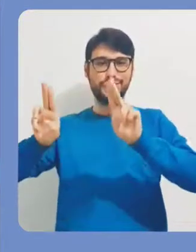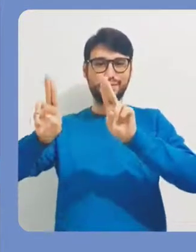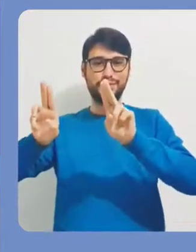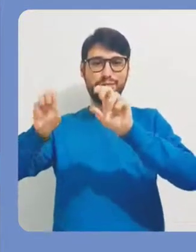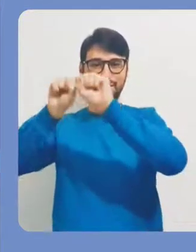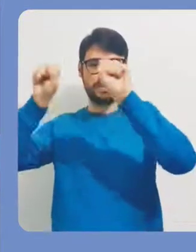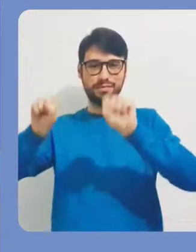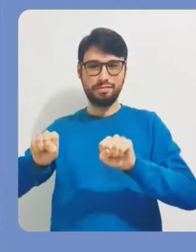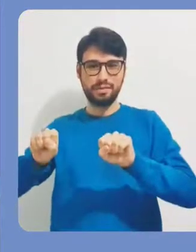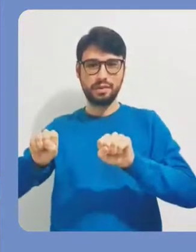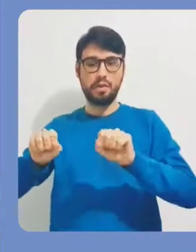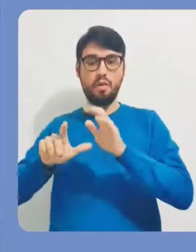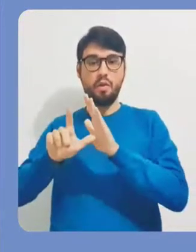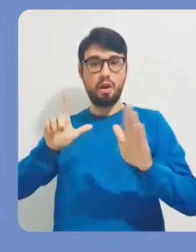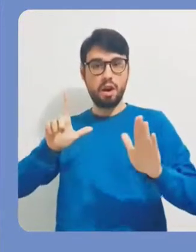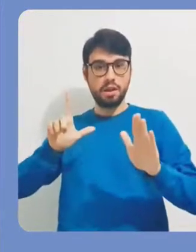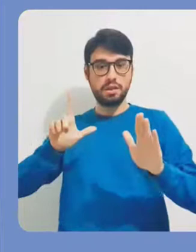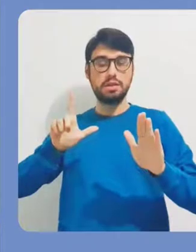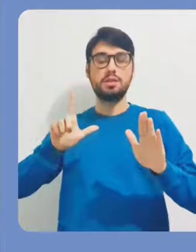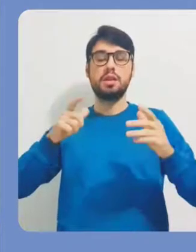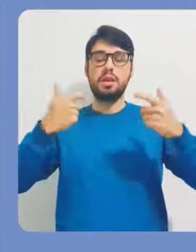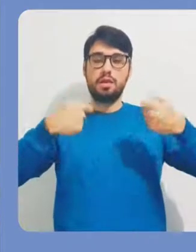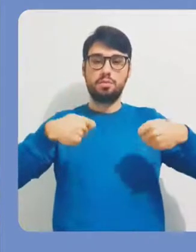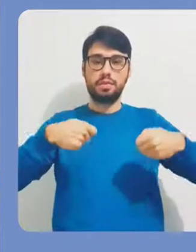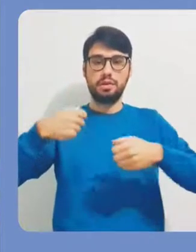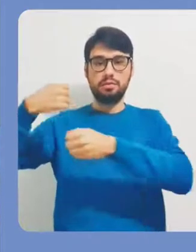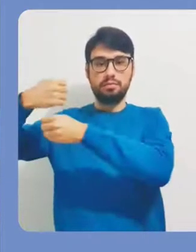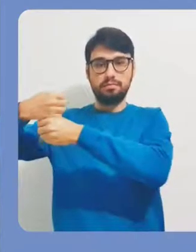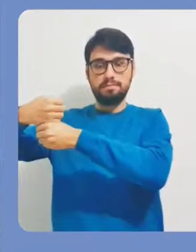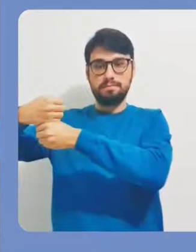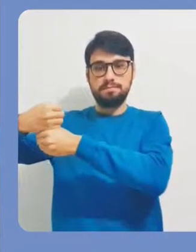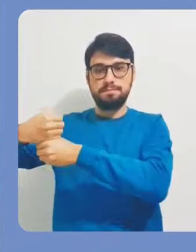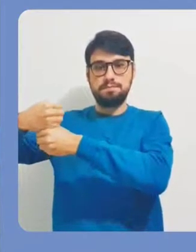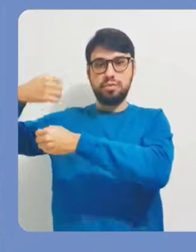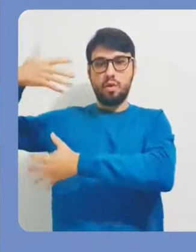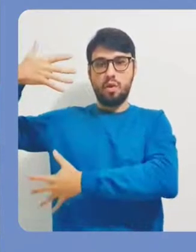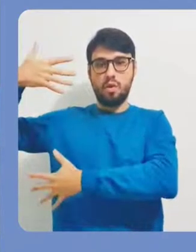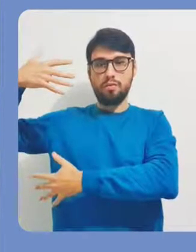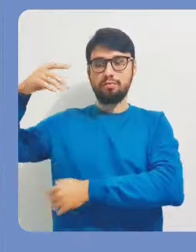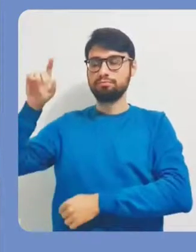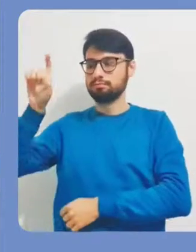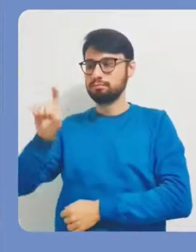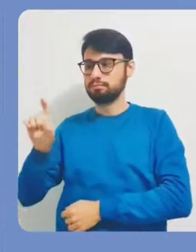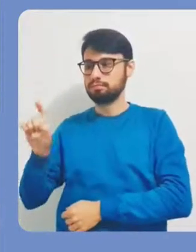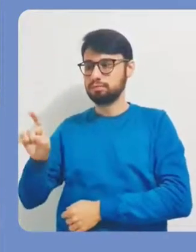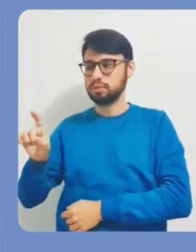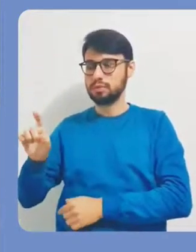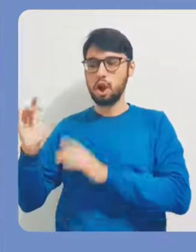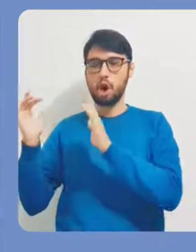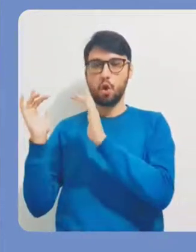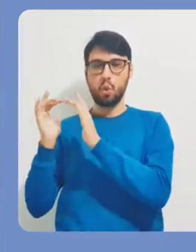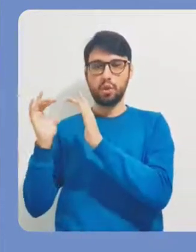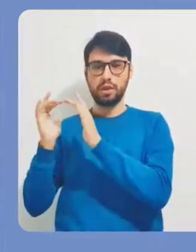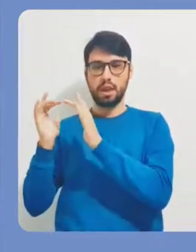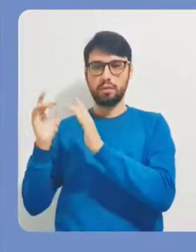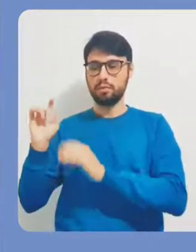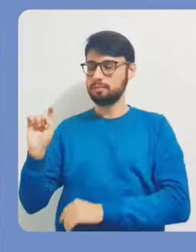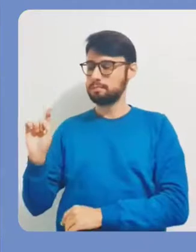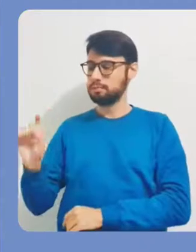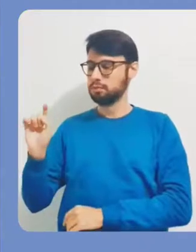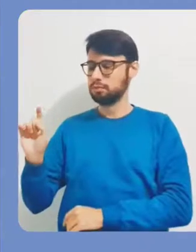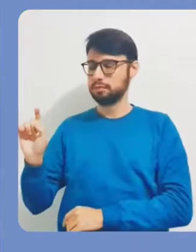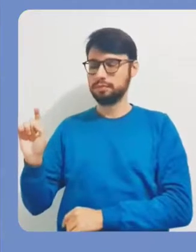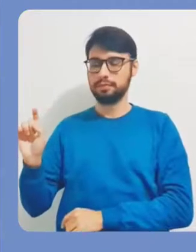UFSC. Então, antes de criar a página, eu venho aqui no menu lateral, na opção de Contato,